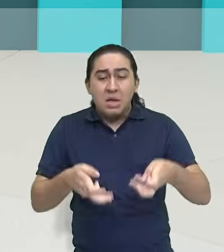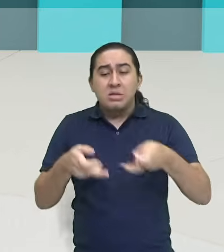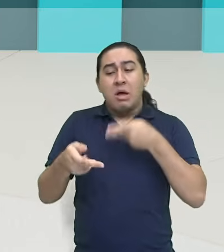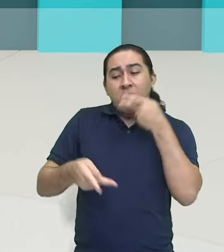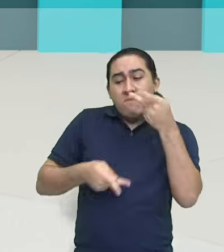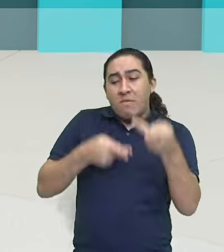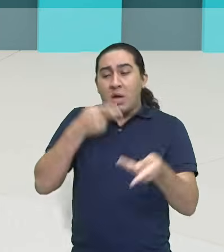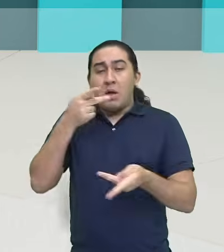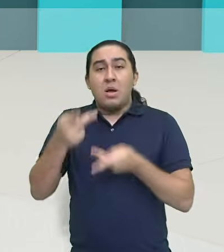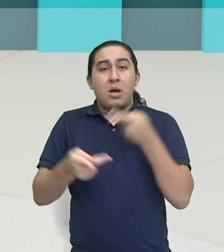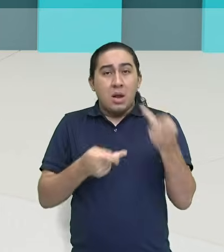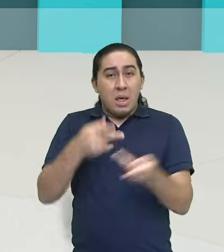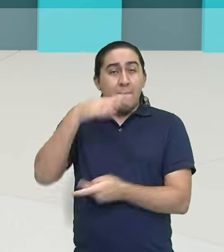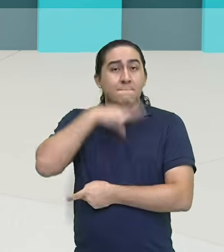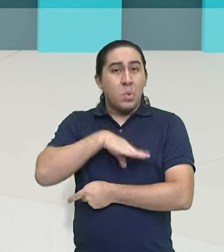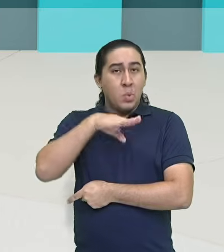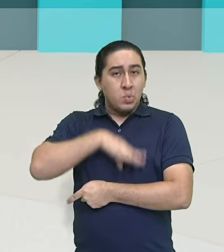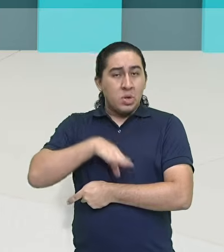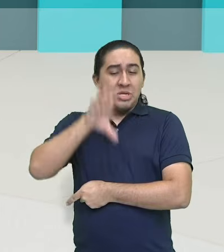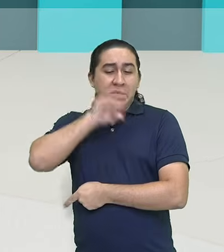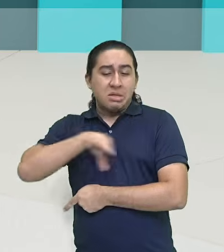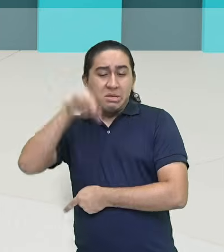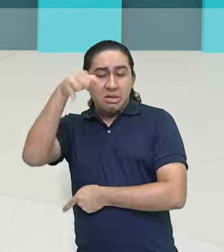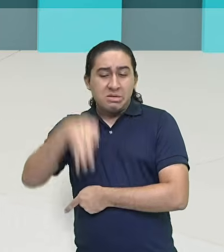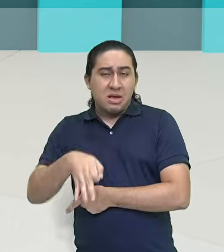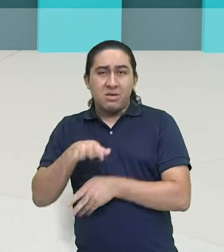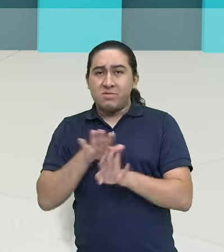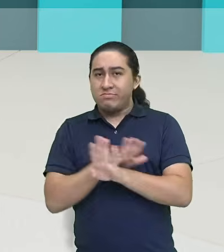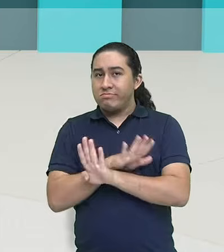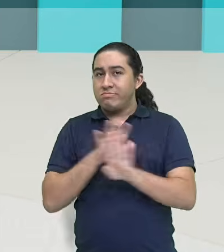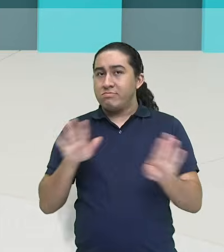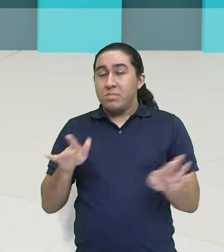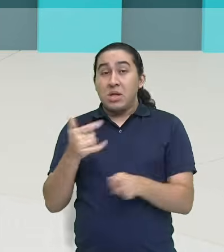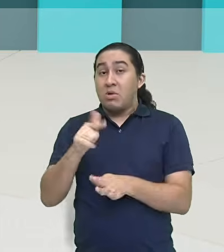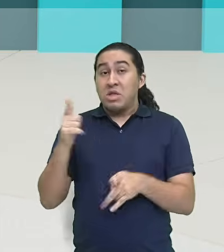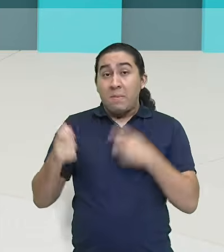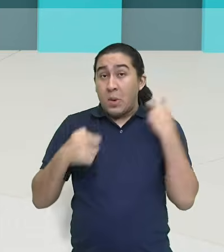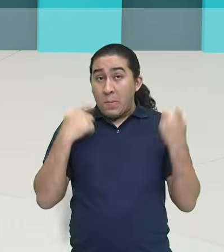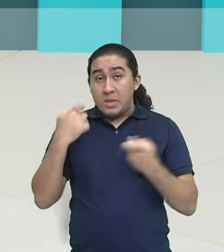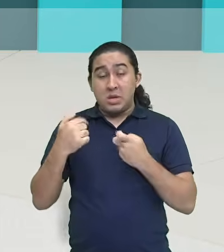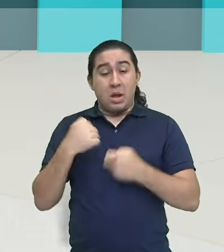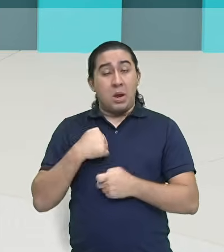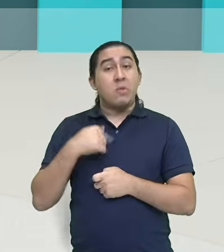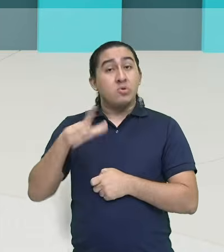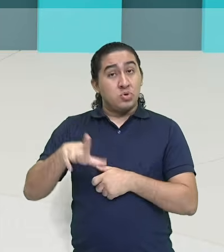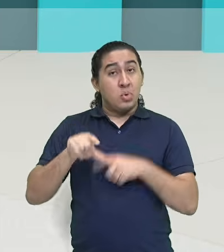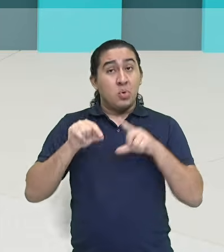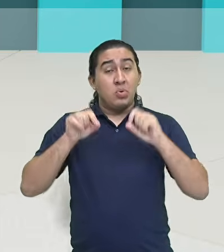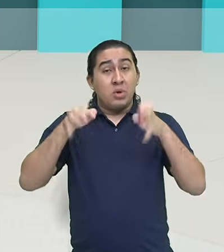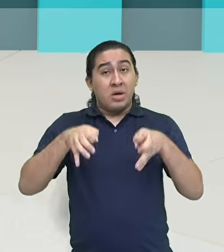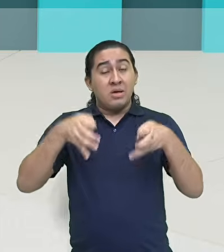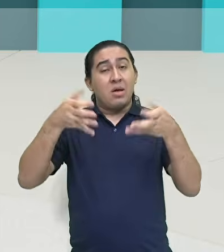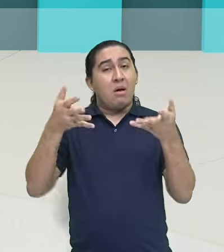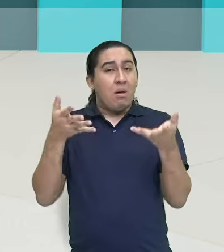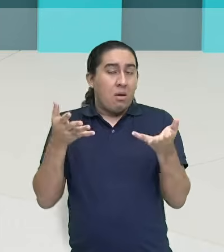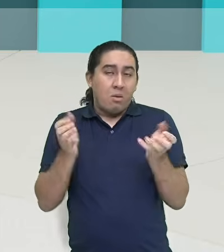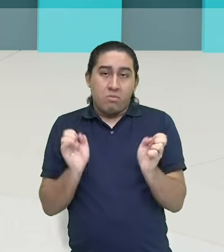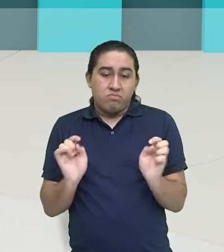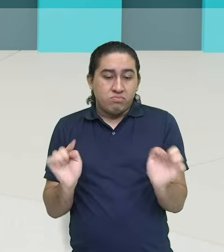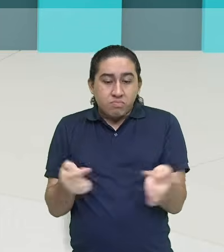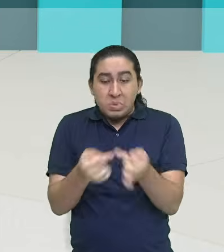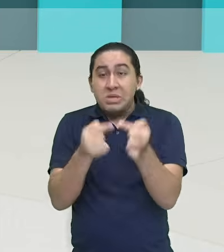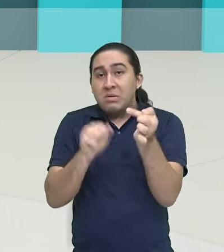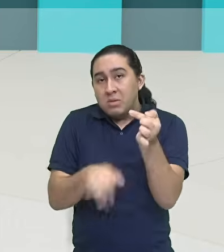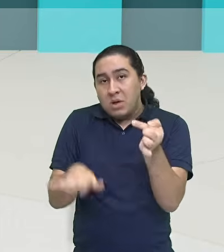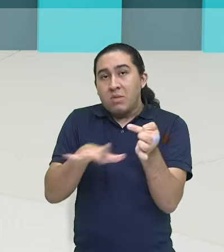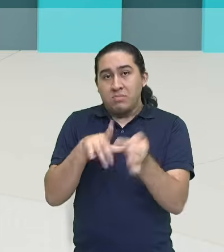pessoas acham, não é? Corretamente, eu não gosto muito de usar esse termo, eu prefiro falar adequadamente, tá bom? Existe uma